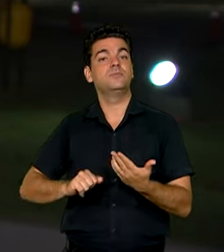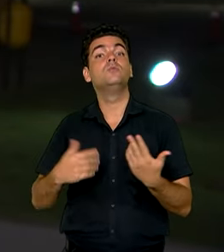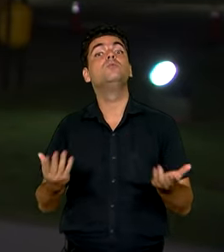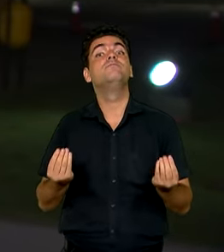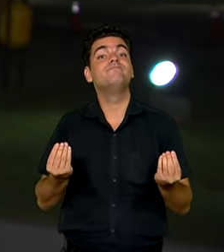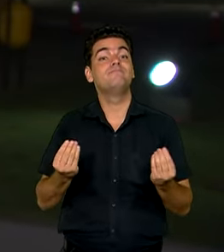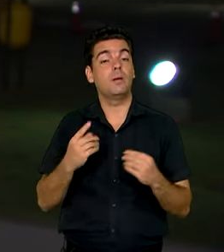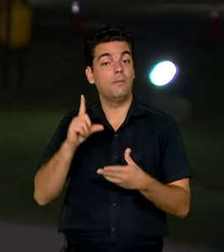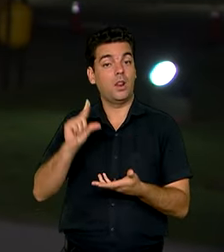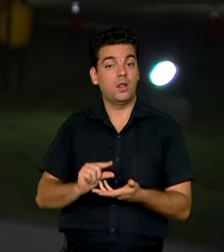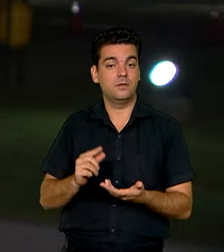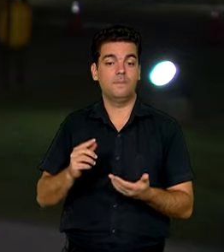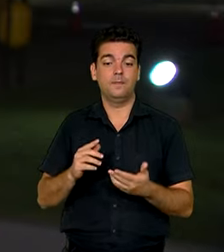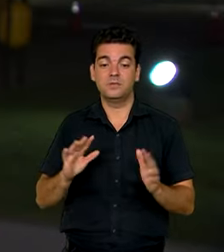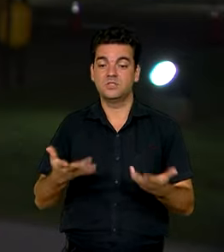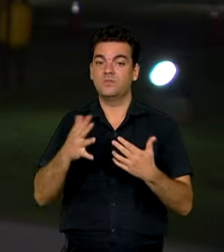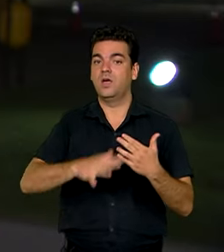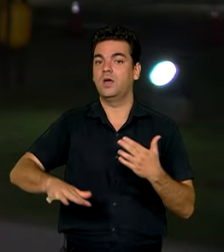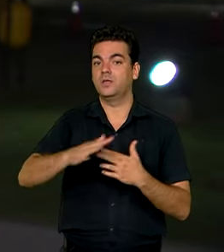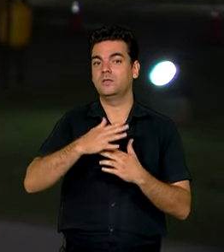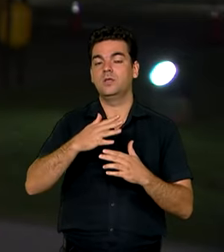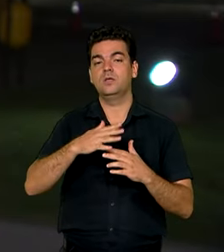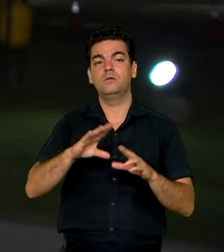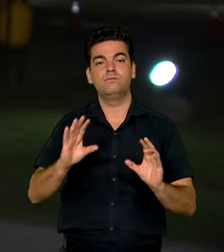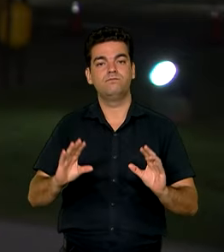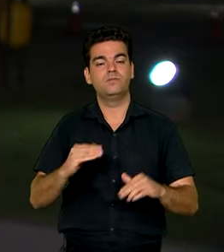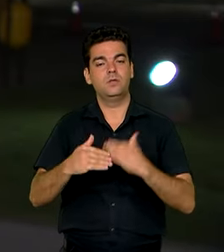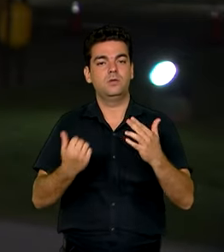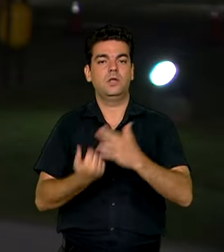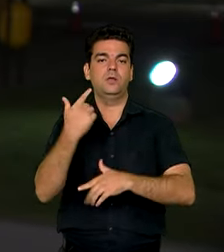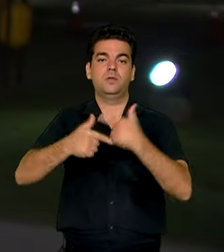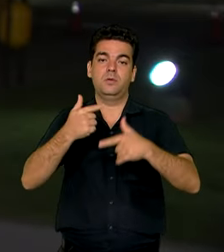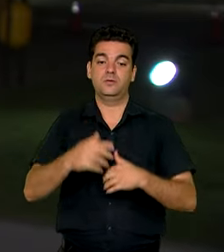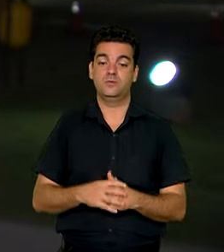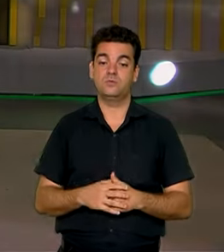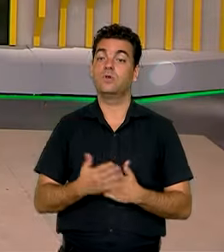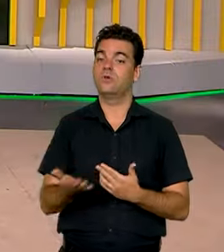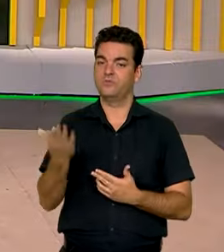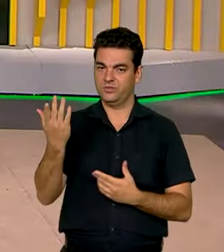Pagamento para estimular os setores da economia que mais geram empregos. Eu